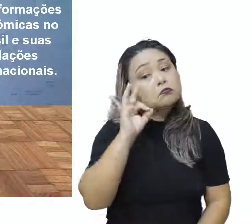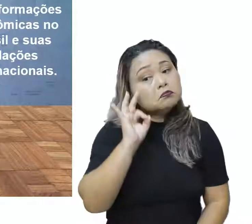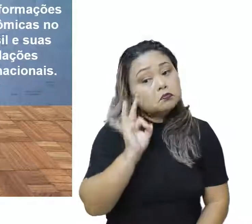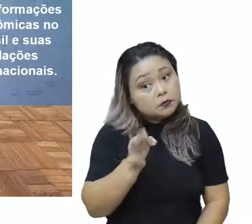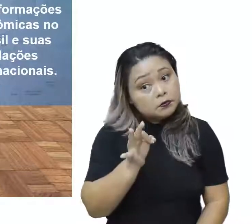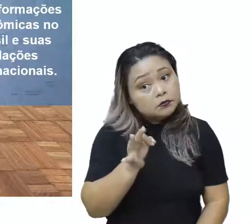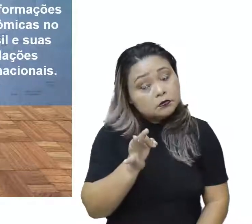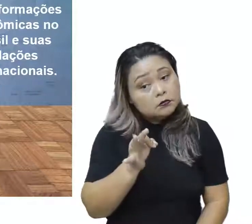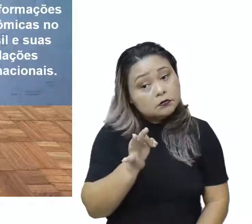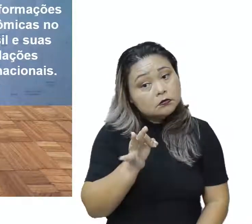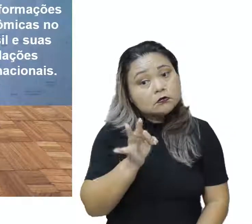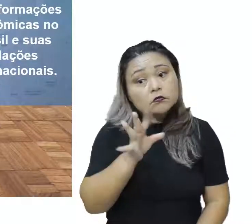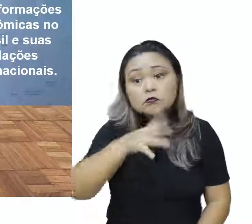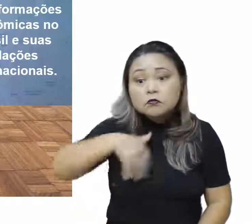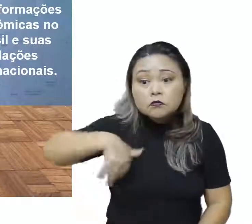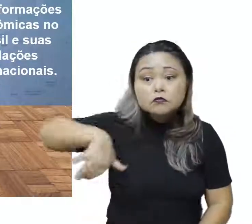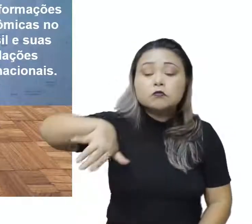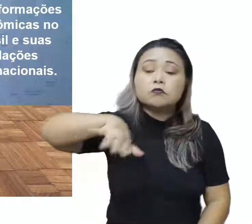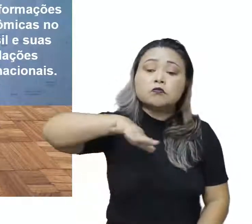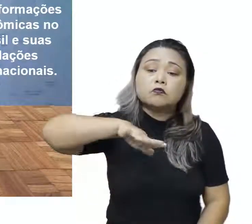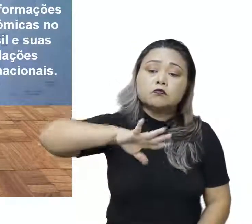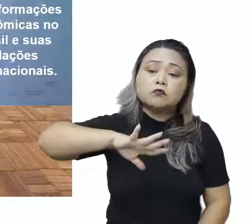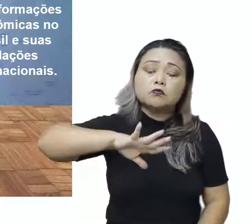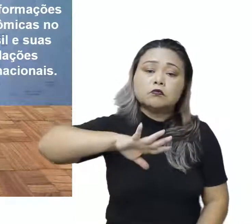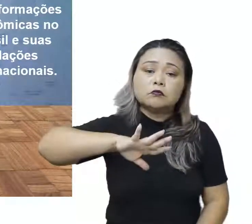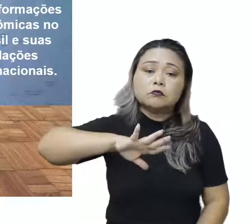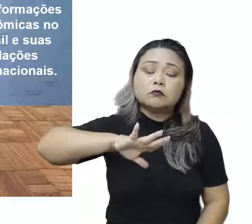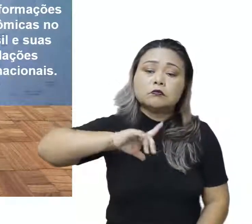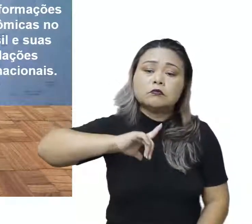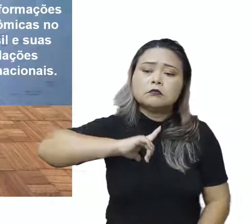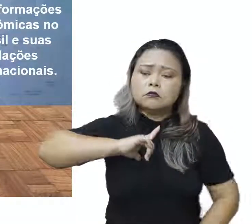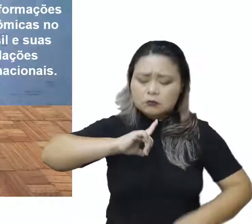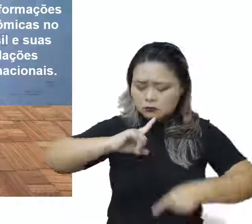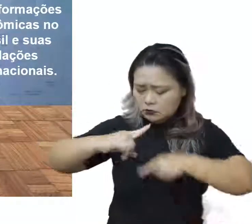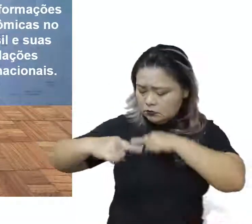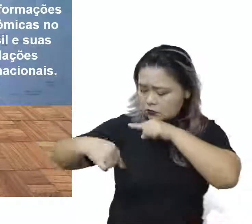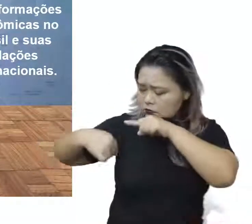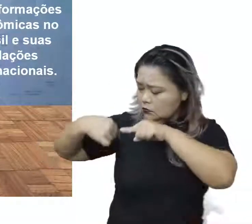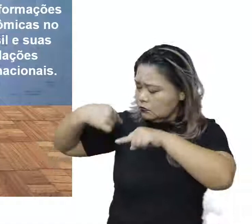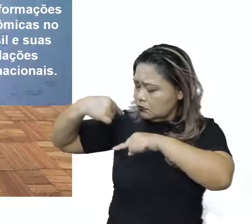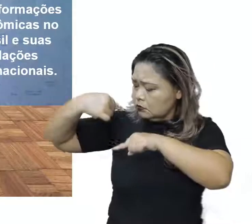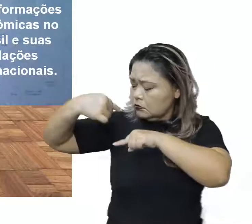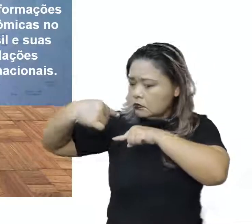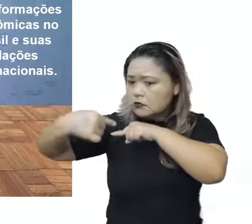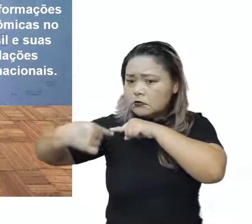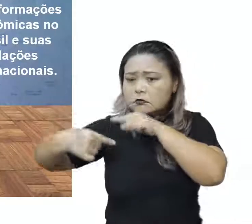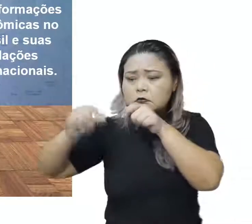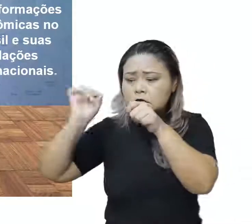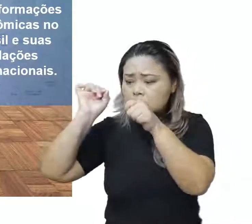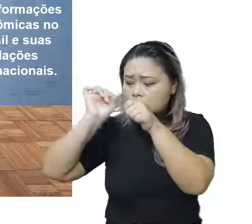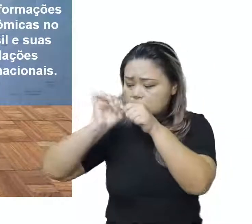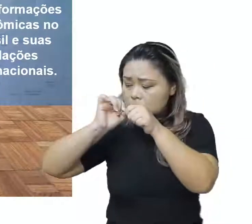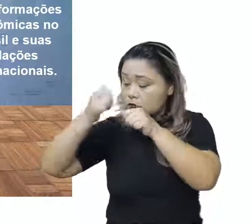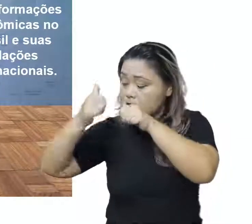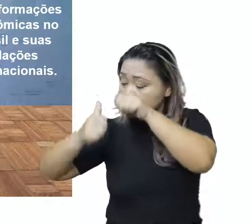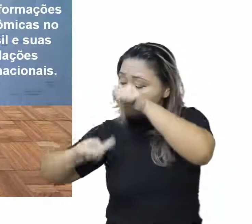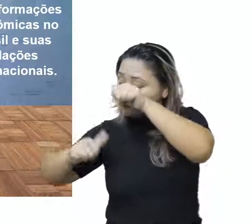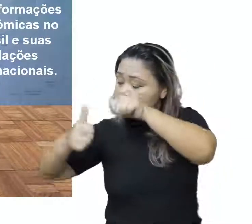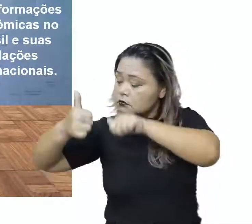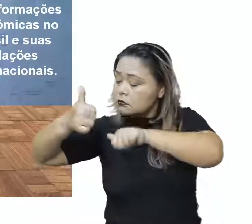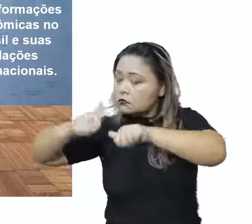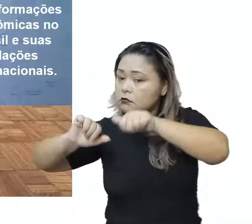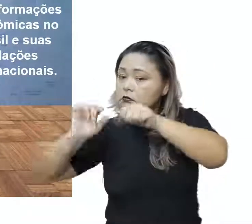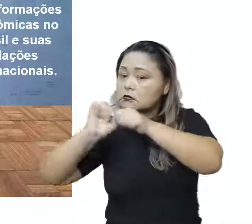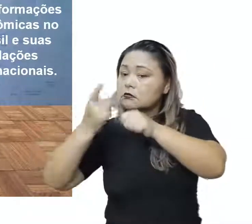certo? Isso tudo tem uma cadeia produtiva, você tem que fazer esta análise. Se